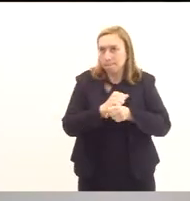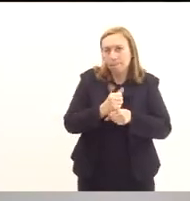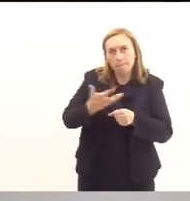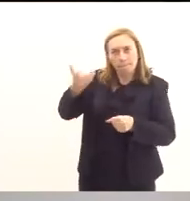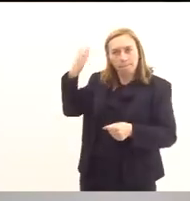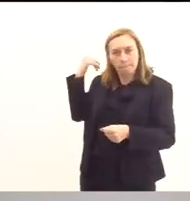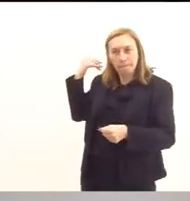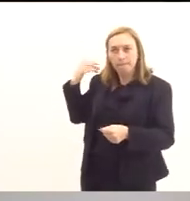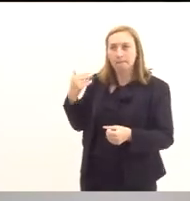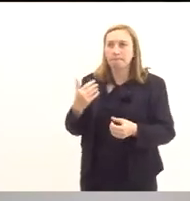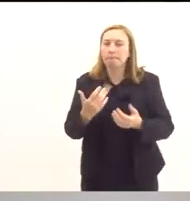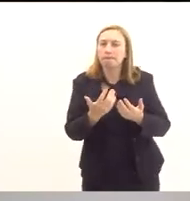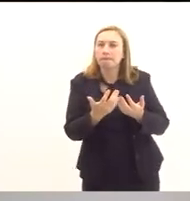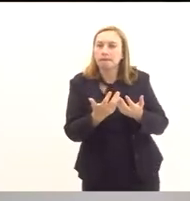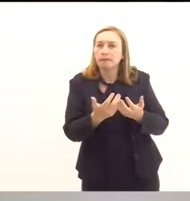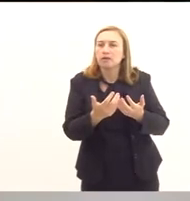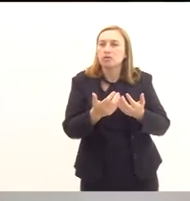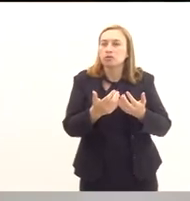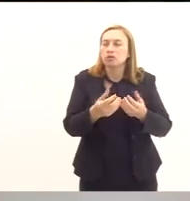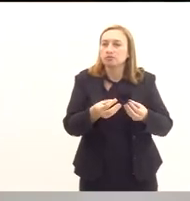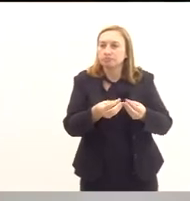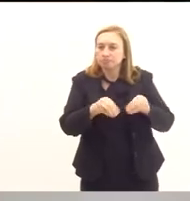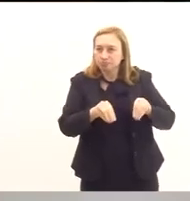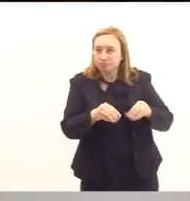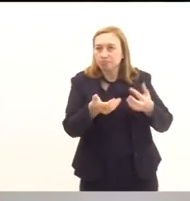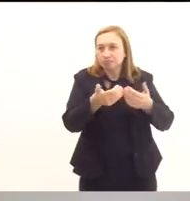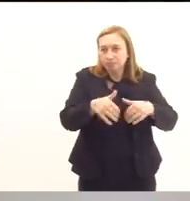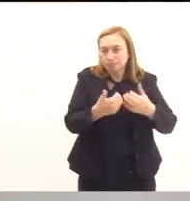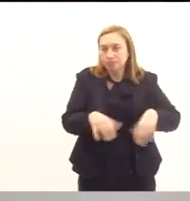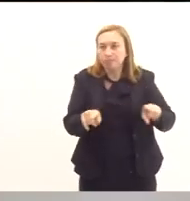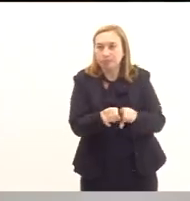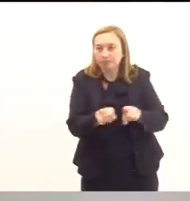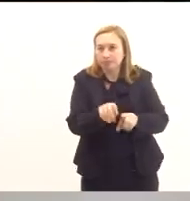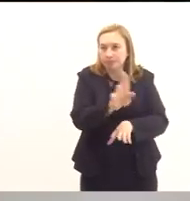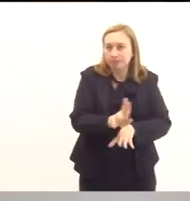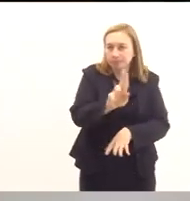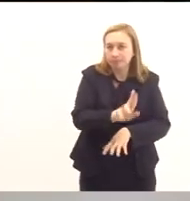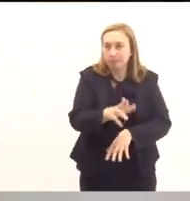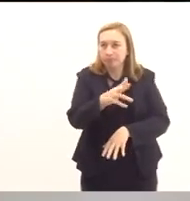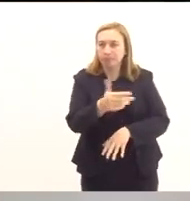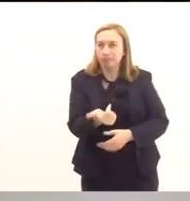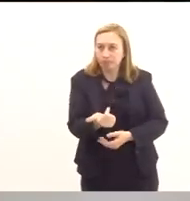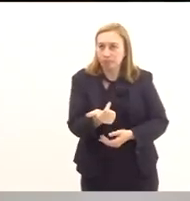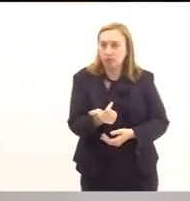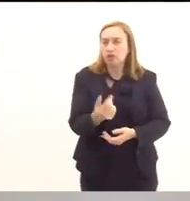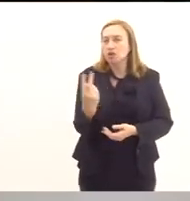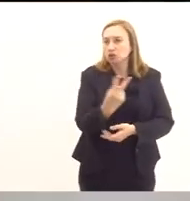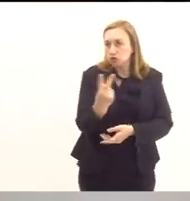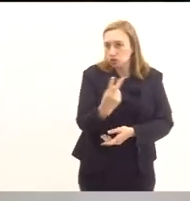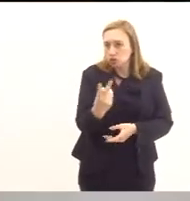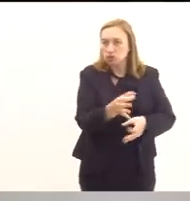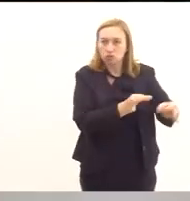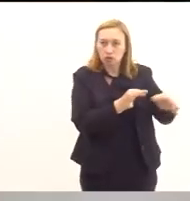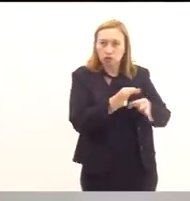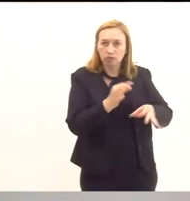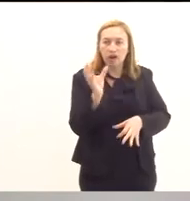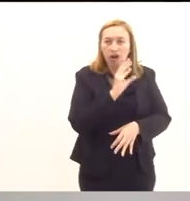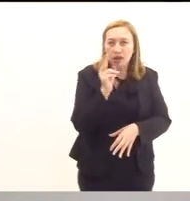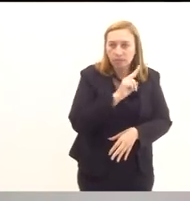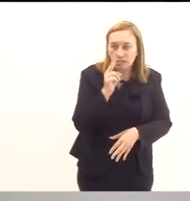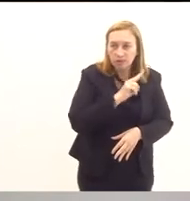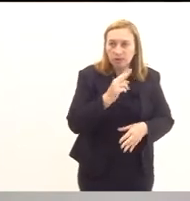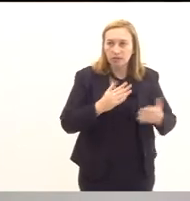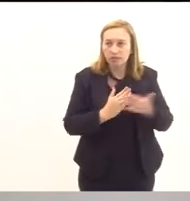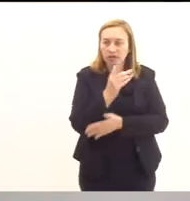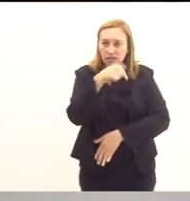utilizados também na tragédia de Petrópolis então esses 200 milhões são compostos desses dois programas emergenciais que foram